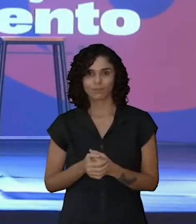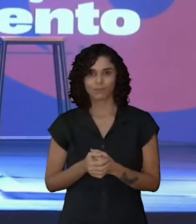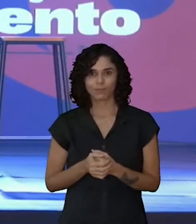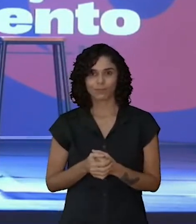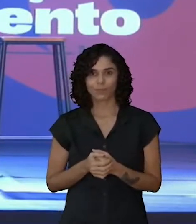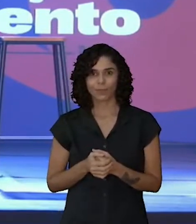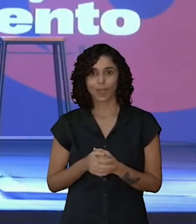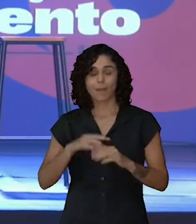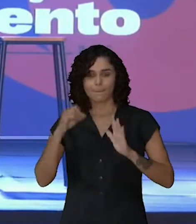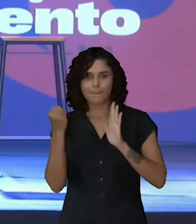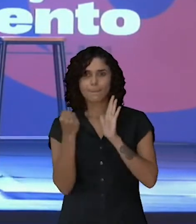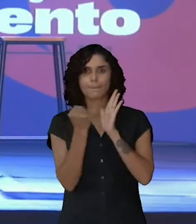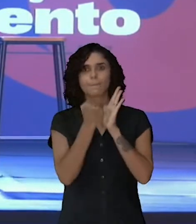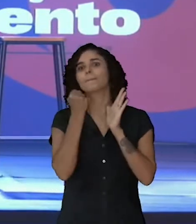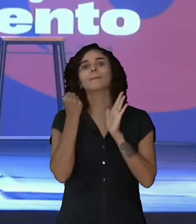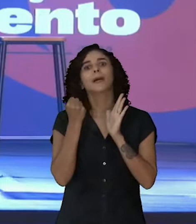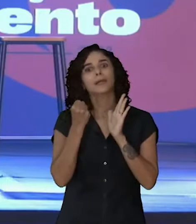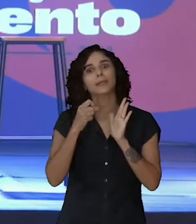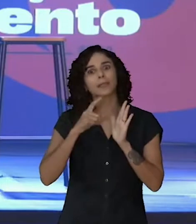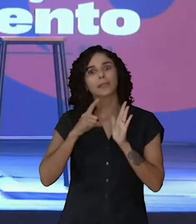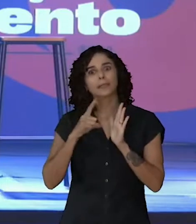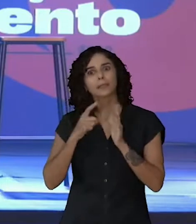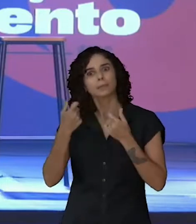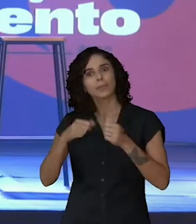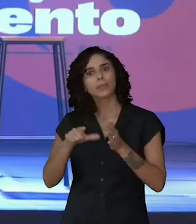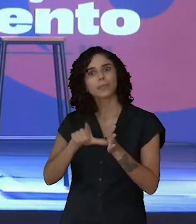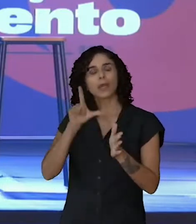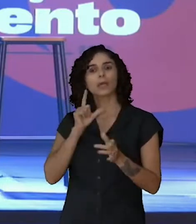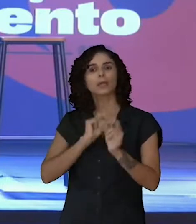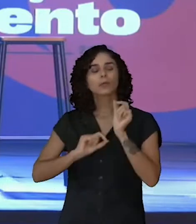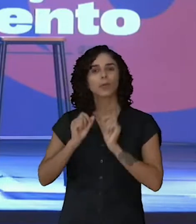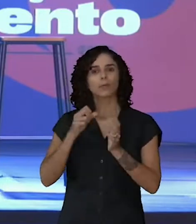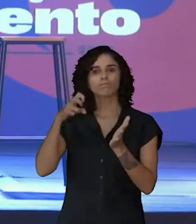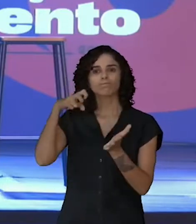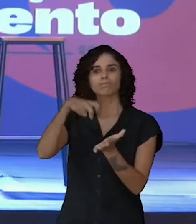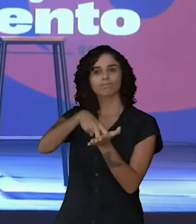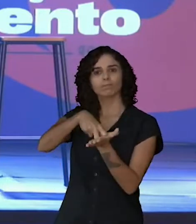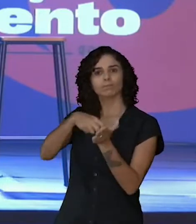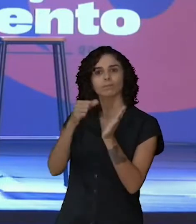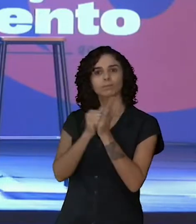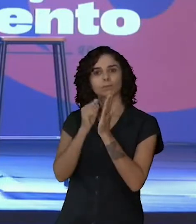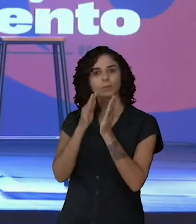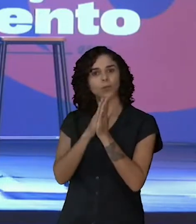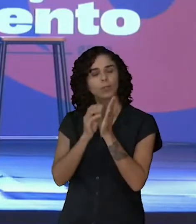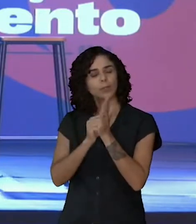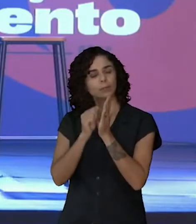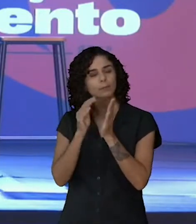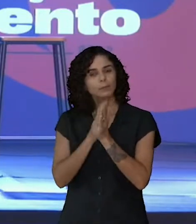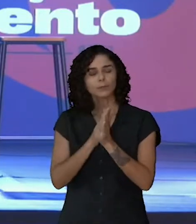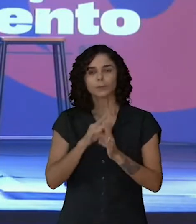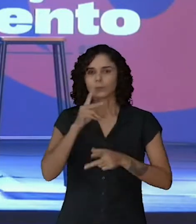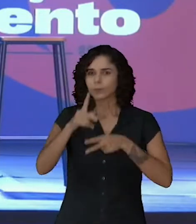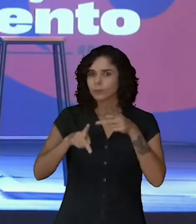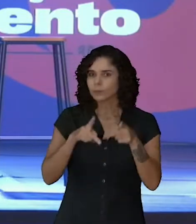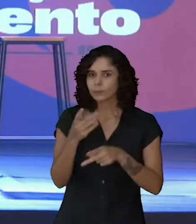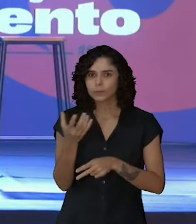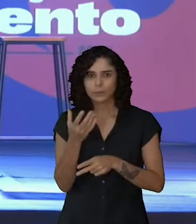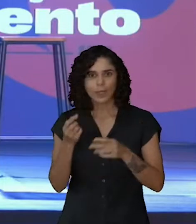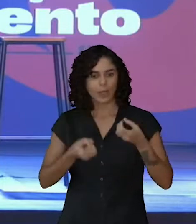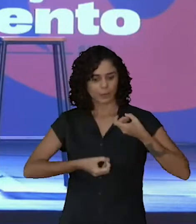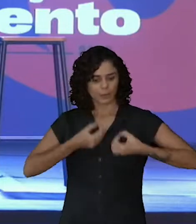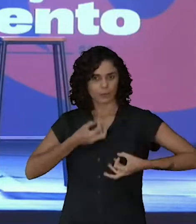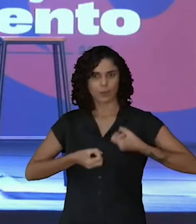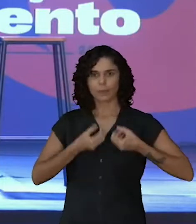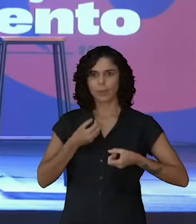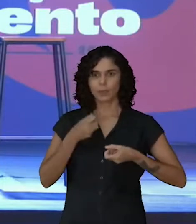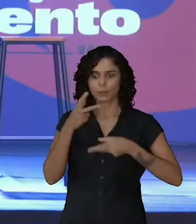algumas marcas como pré-requisitos. Uma delas é oração. Um povo que quer avivamento ora como